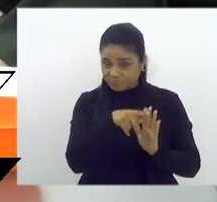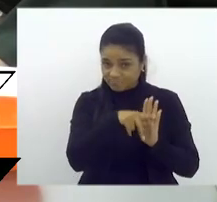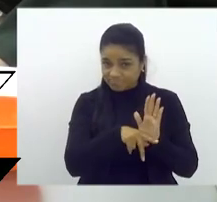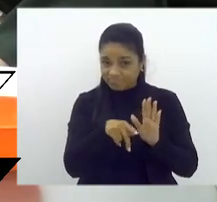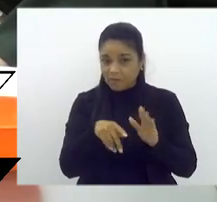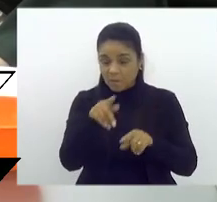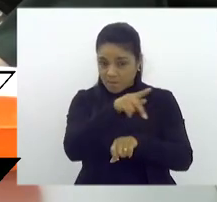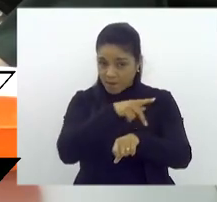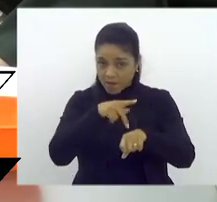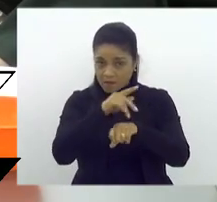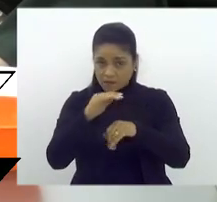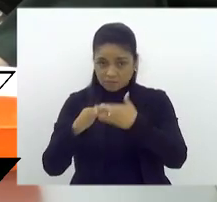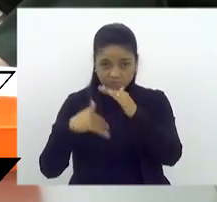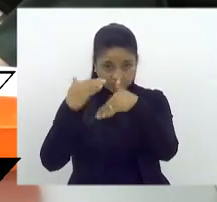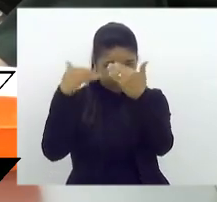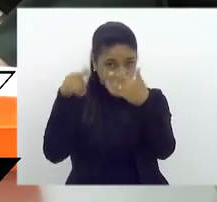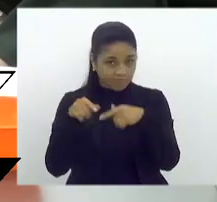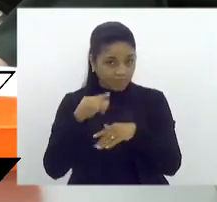eles se